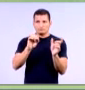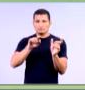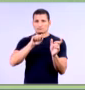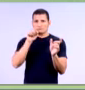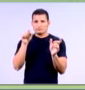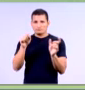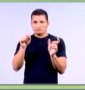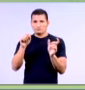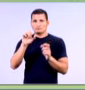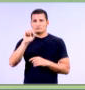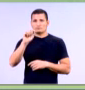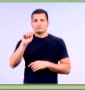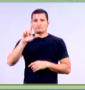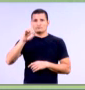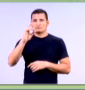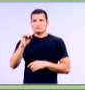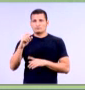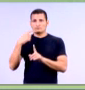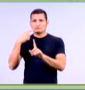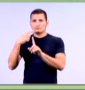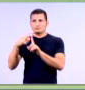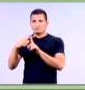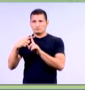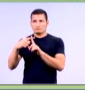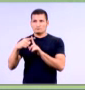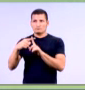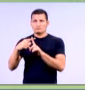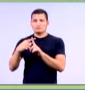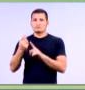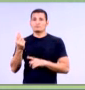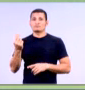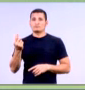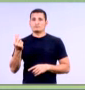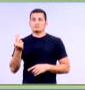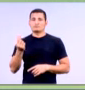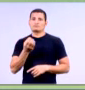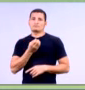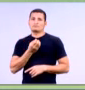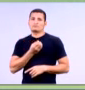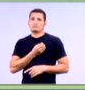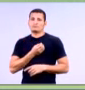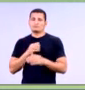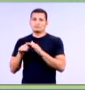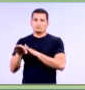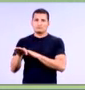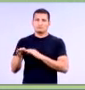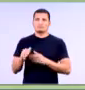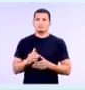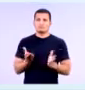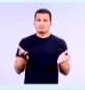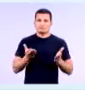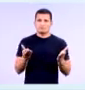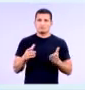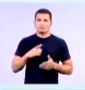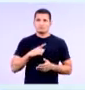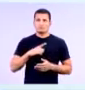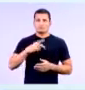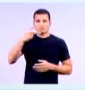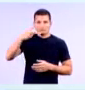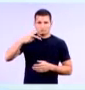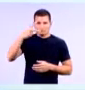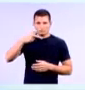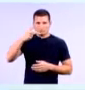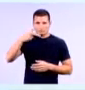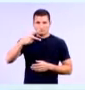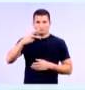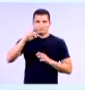mais o novo valor do depósito que eu passei como parâmetro. Então, gente, nós temos agora dois tipos de